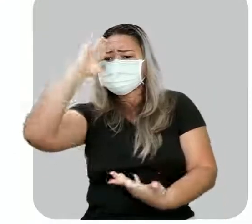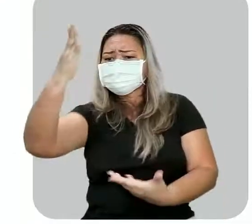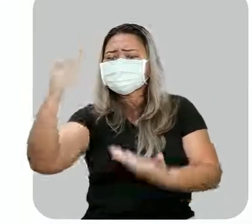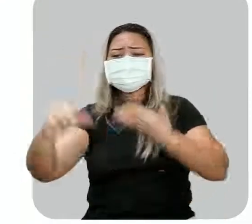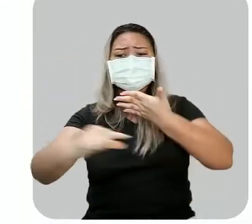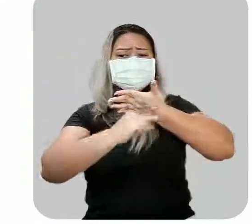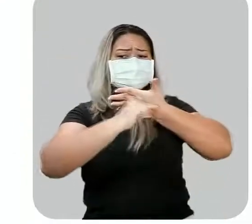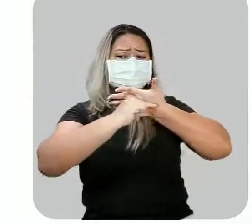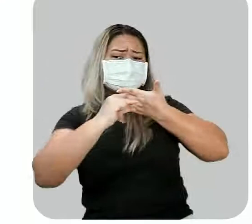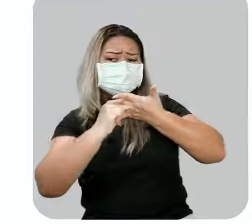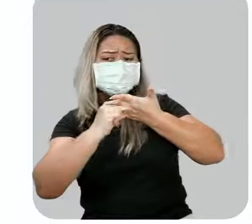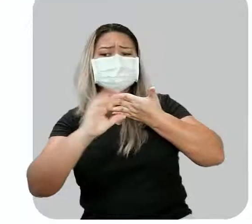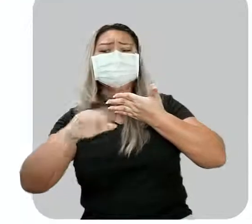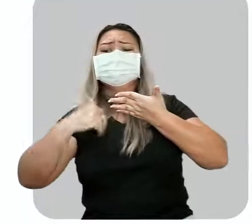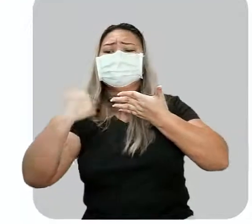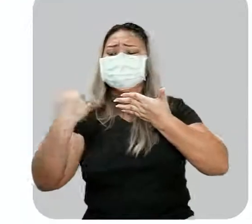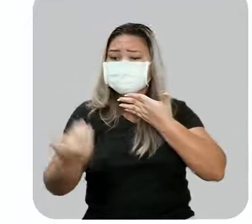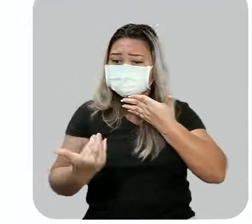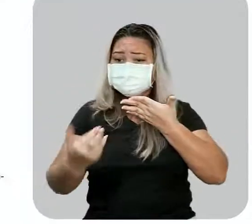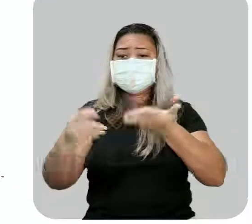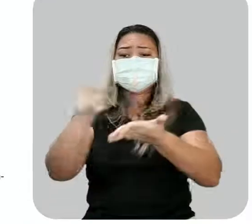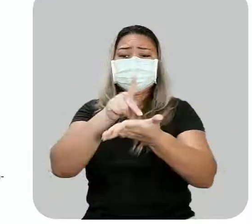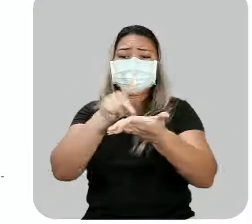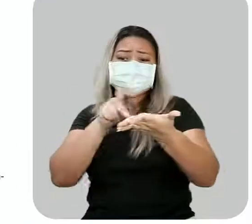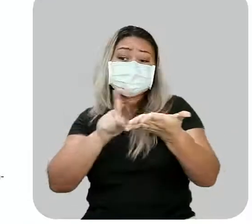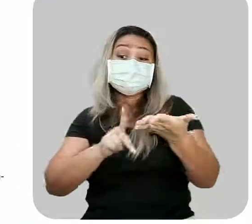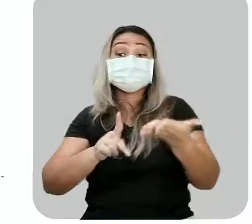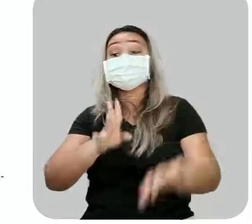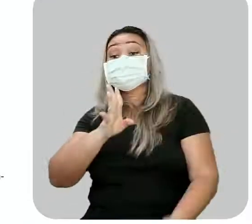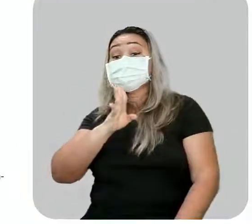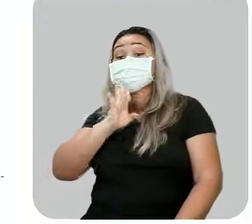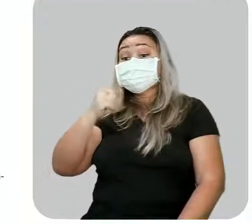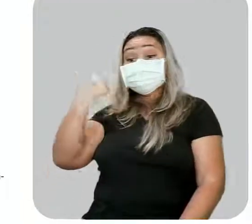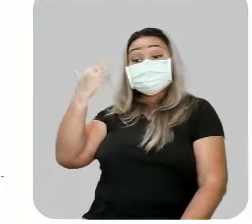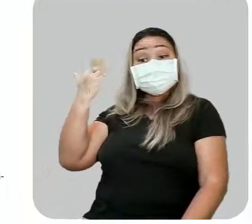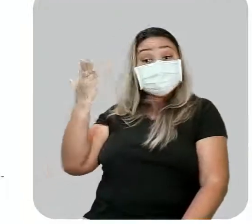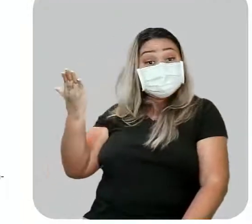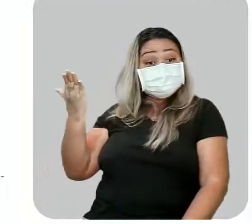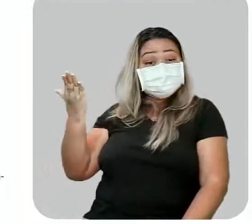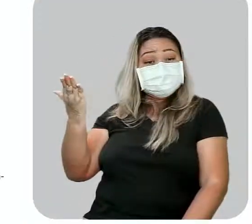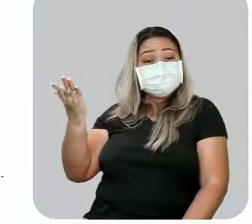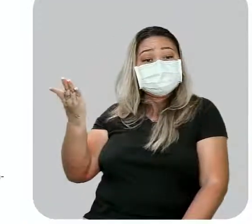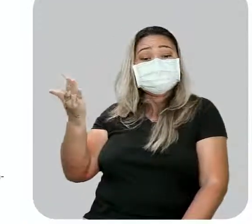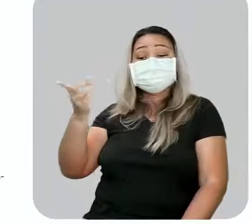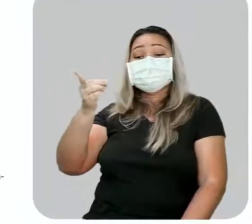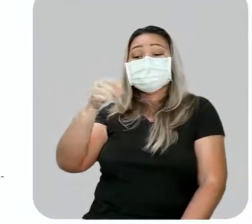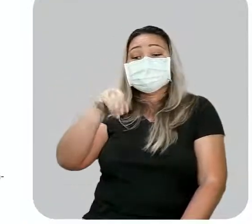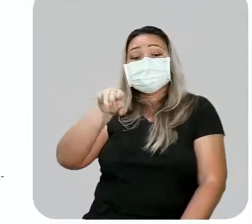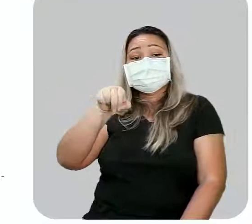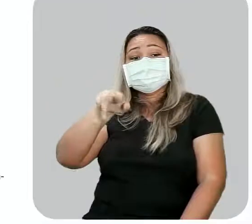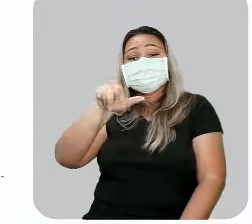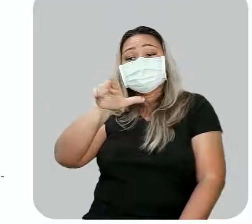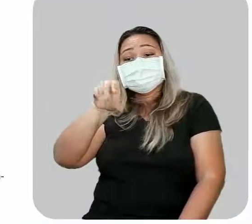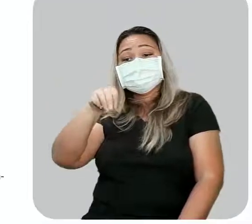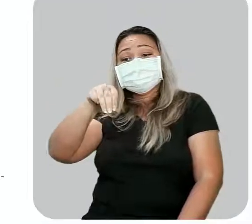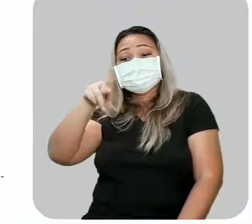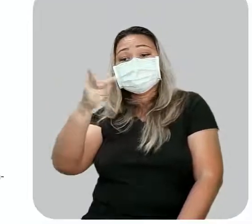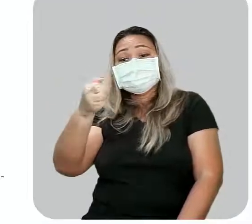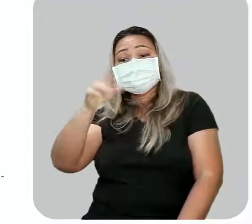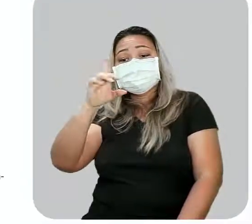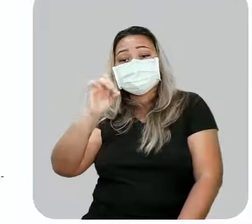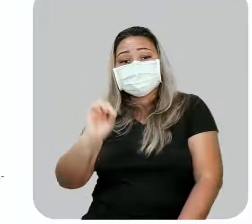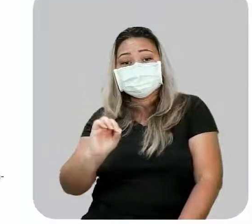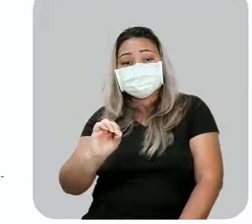principais autores na prosa? Vamos conhecer. Aqui eu tenho Dionélio